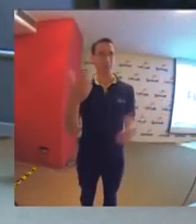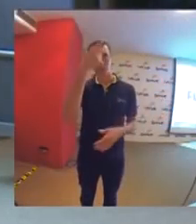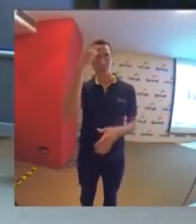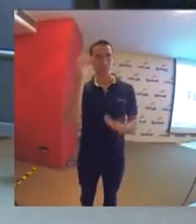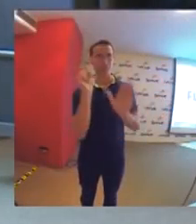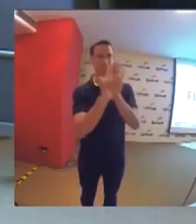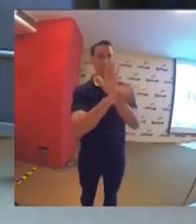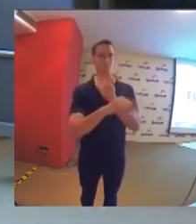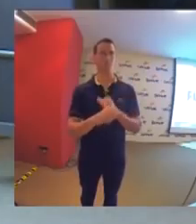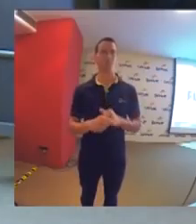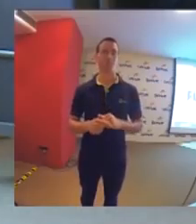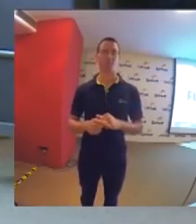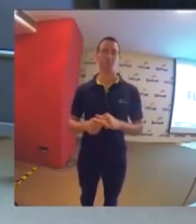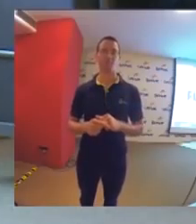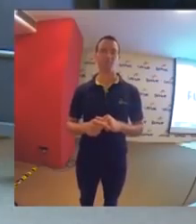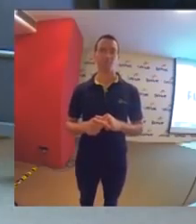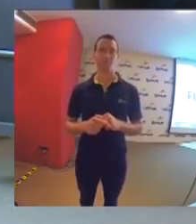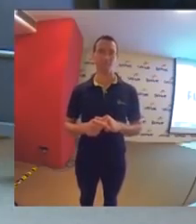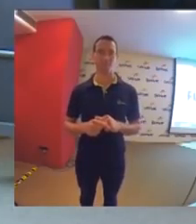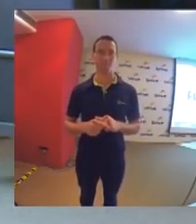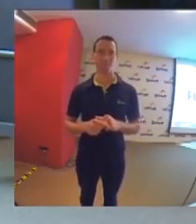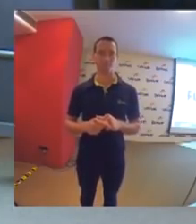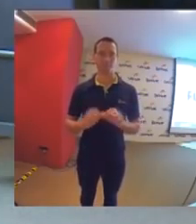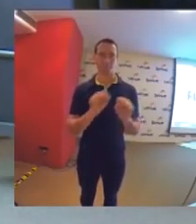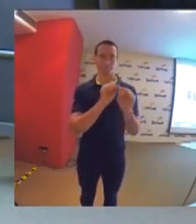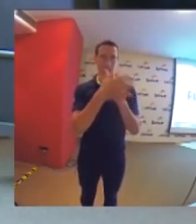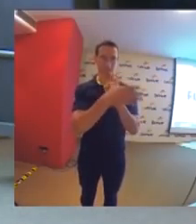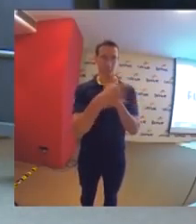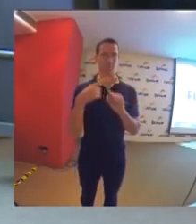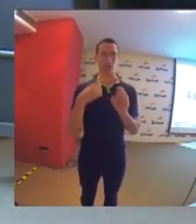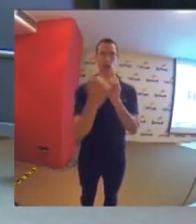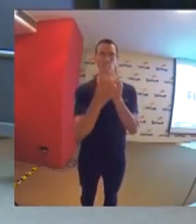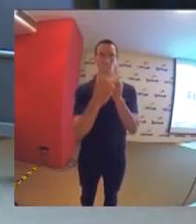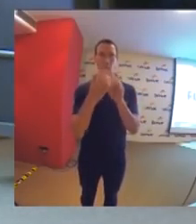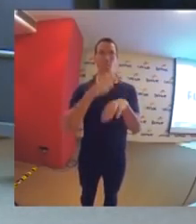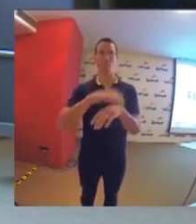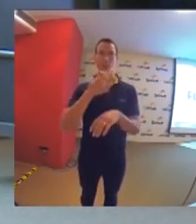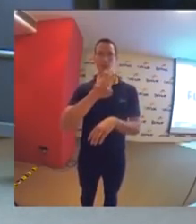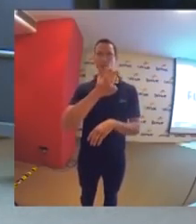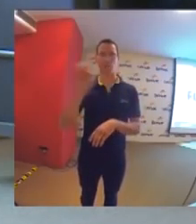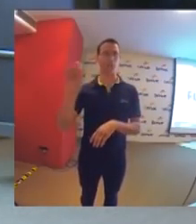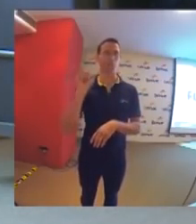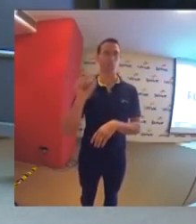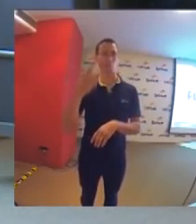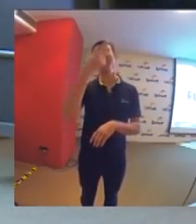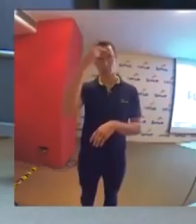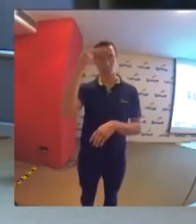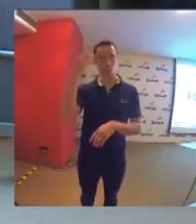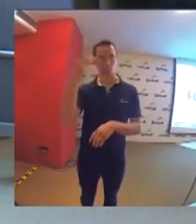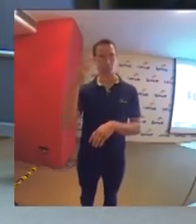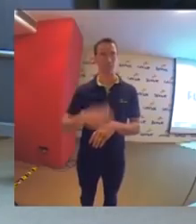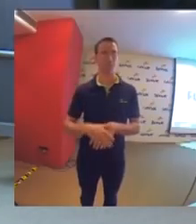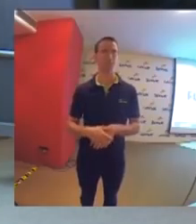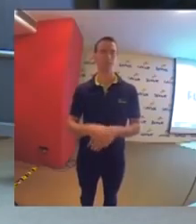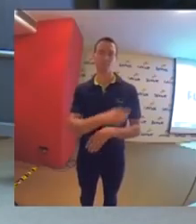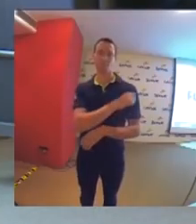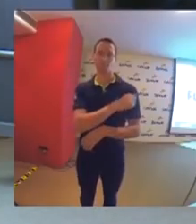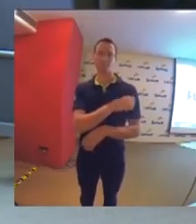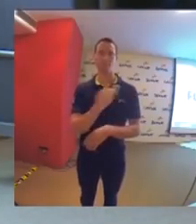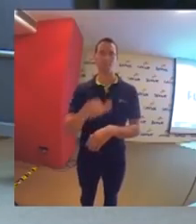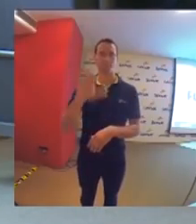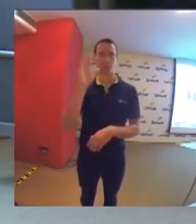na verdade fala, né, que o Senac atende cerca de mais de 500 mil pessoas, né, 500 mil alunos. Como seria possível absorver